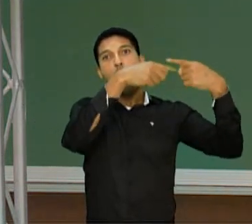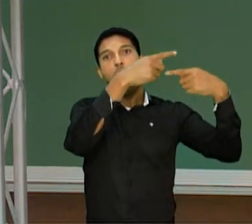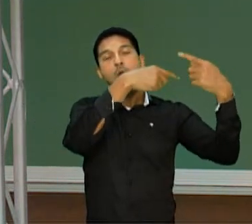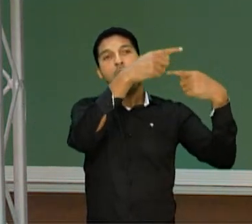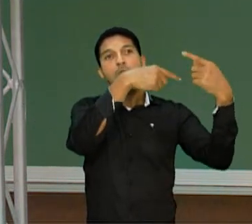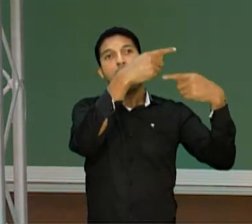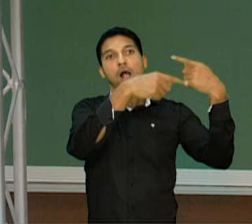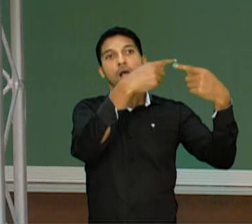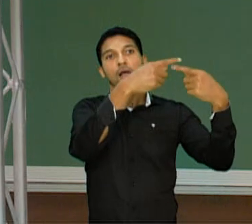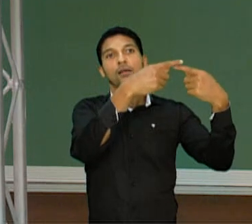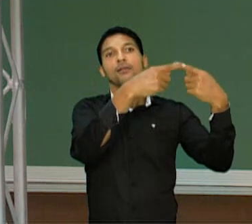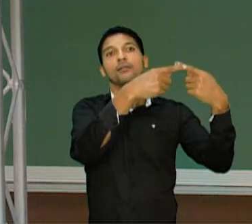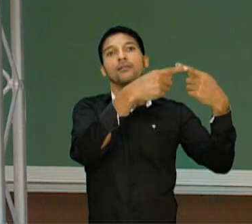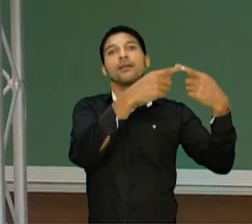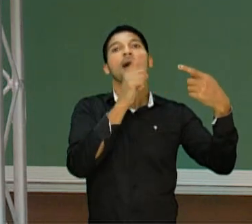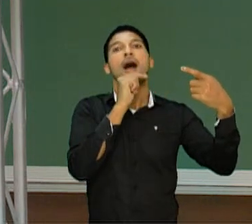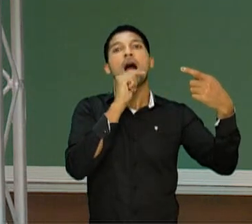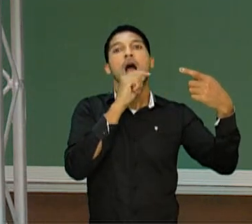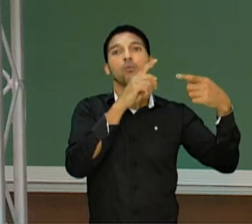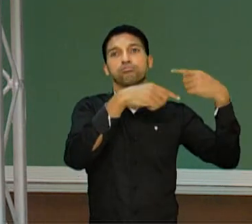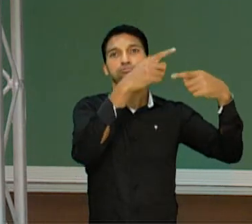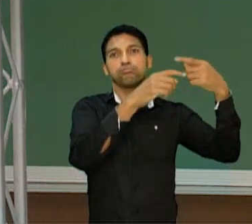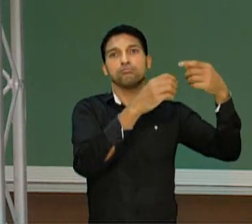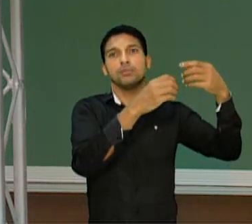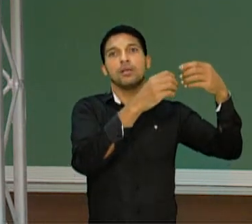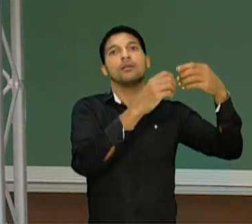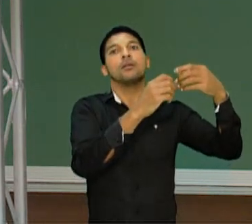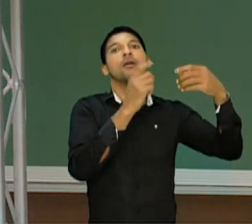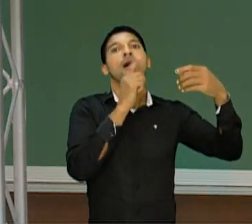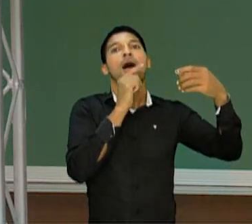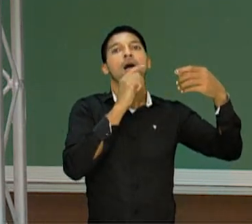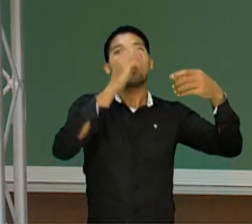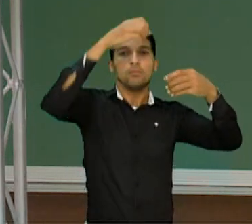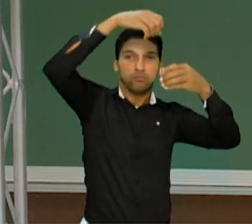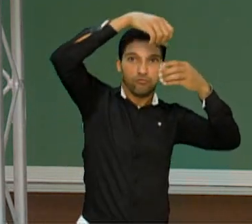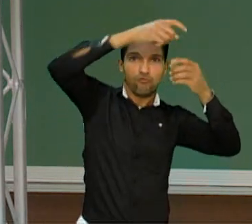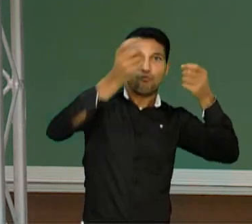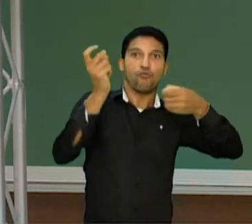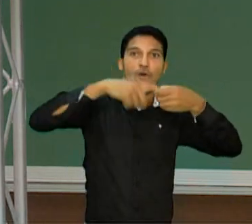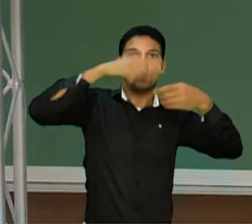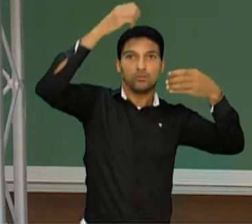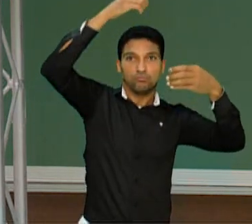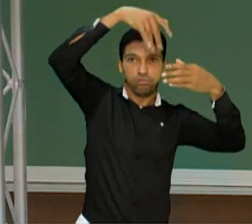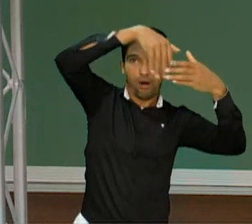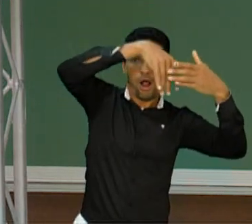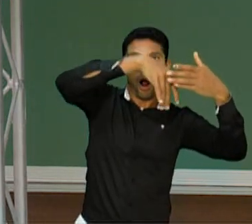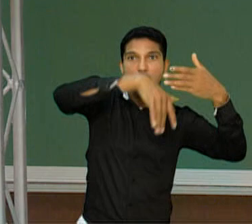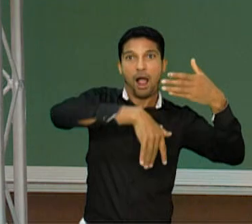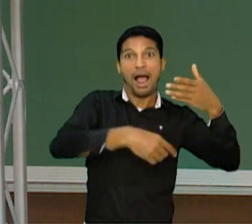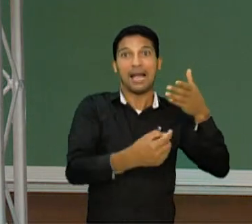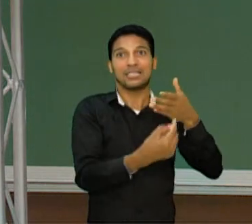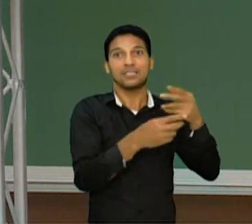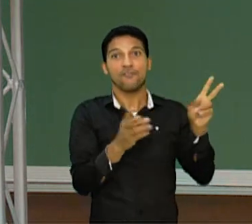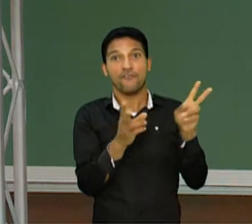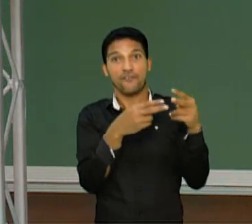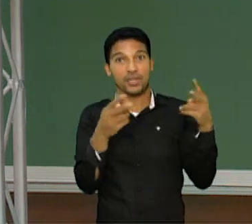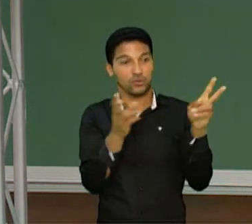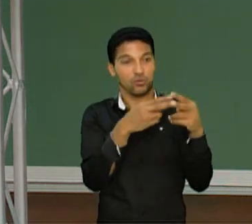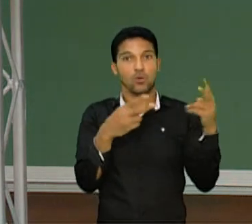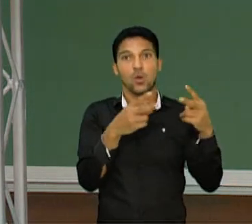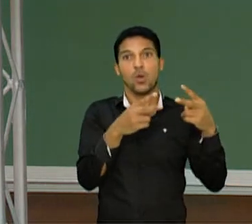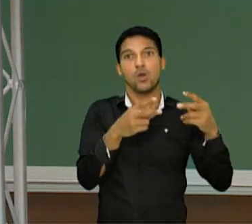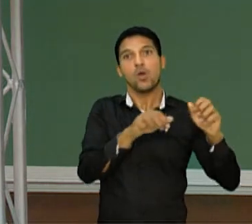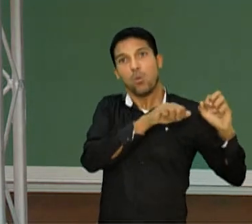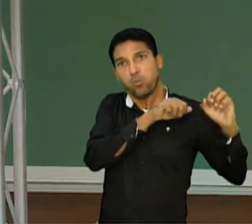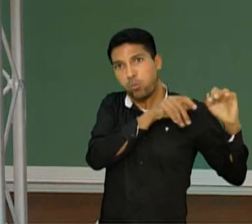girada. À medida que a água volta, a turbina recebe uma implantação de vento que joga a água e este vento faz com que a